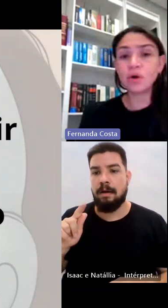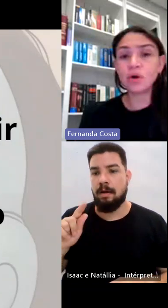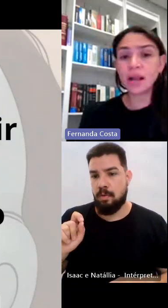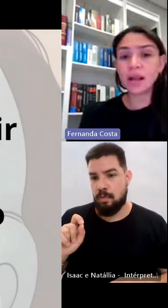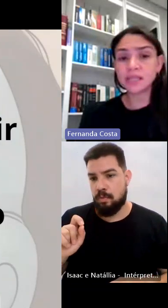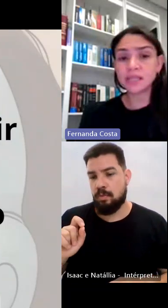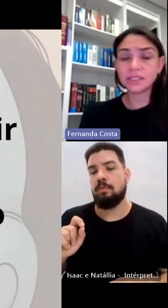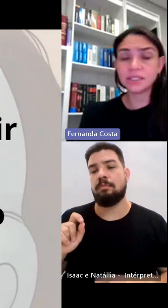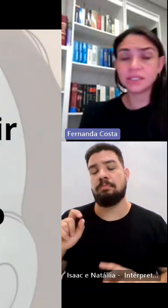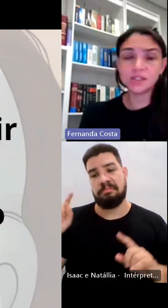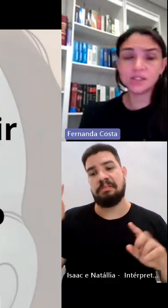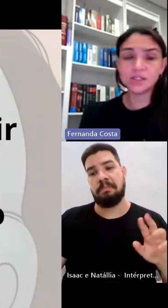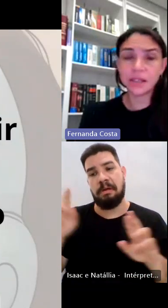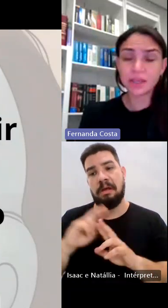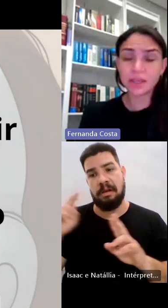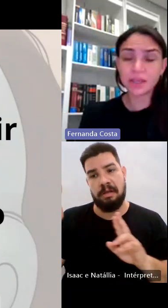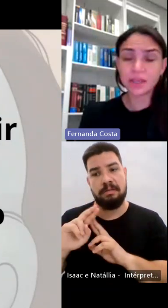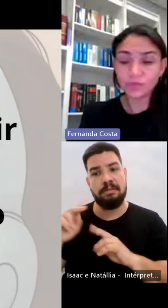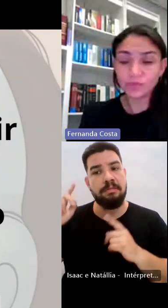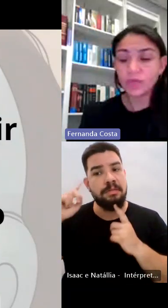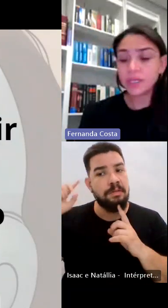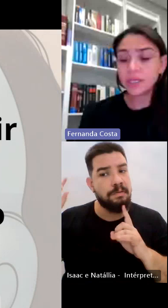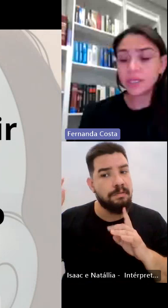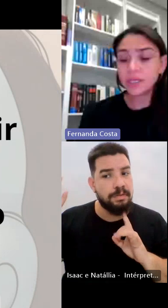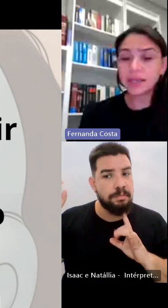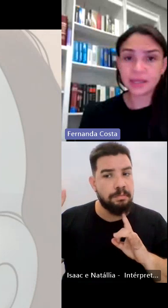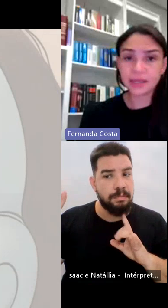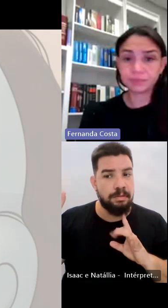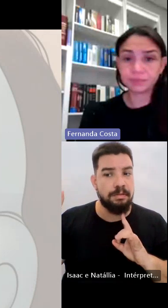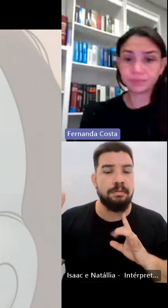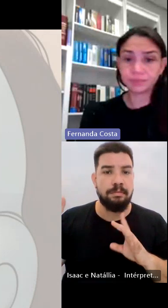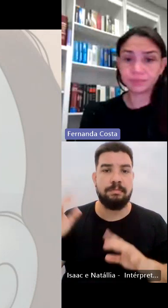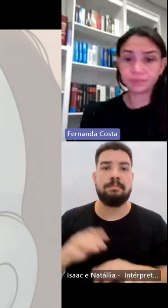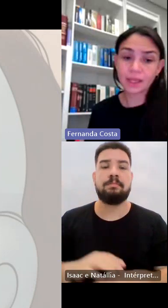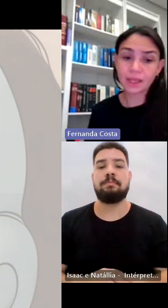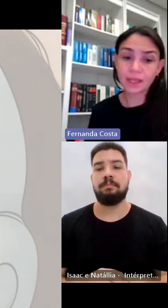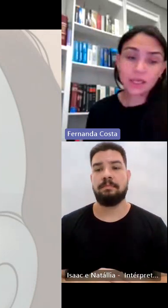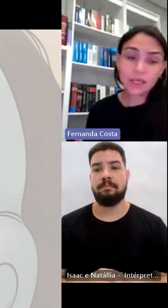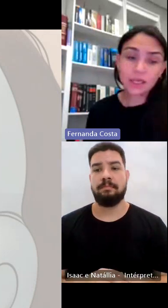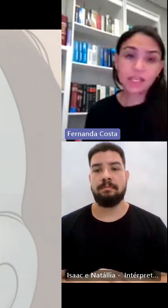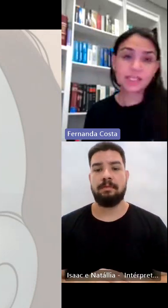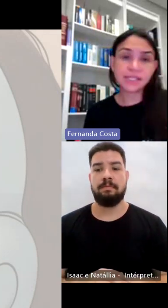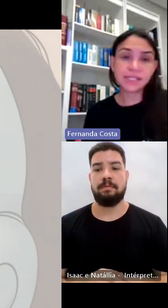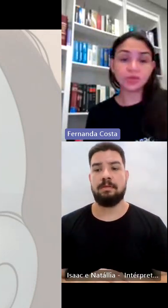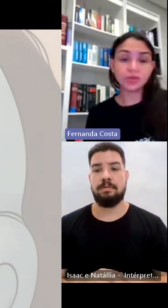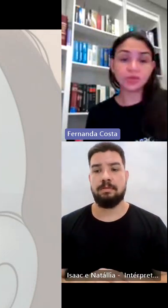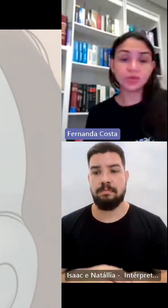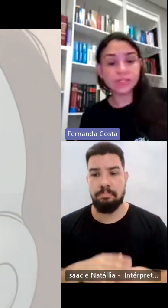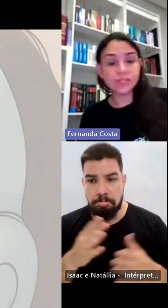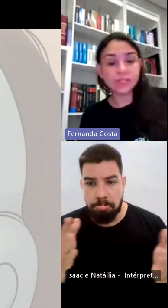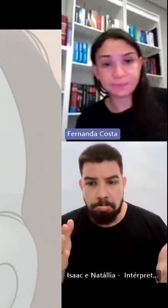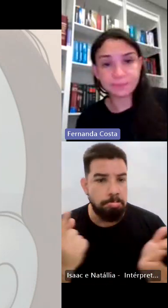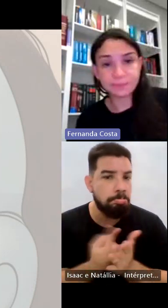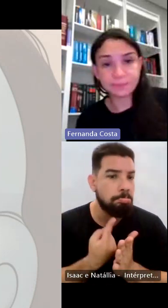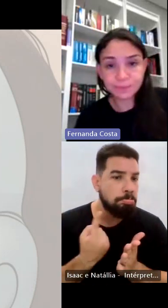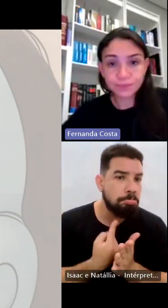uma correlação entre esse feedback auditivo e a gagueira. Gente, vocês têm